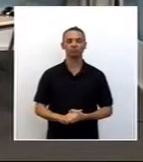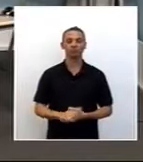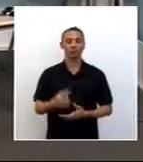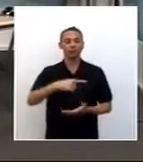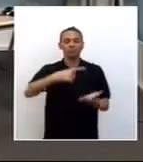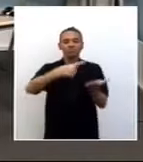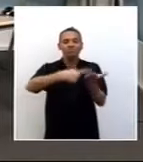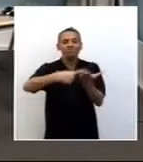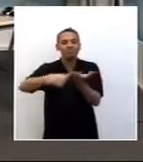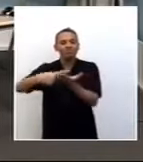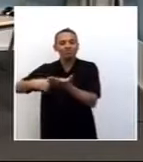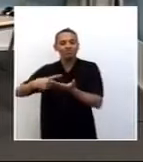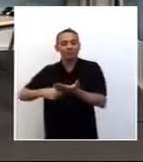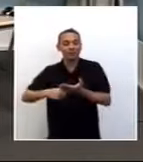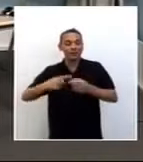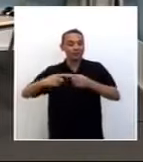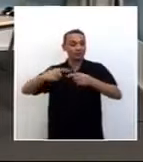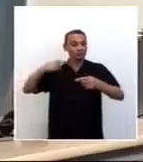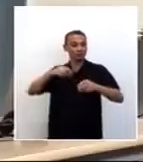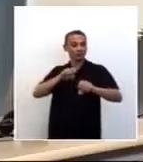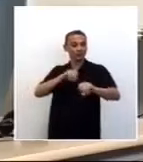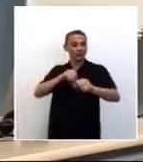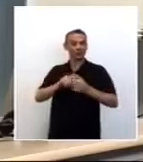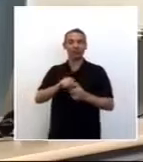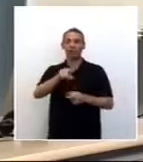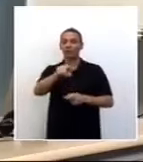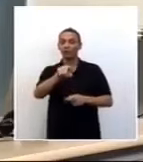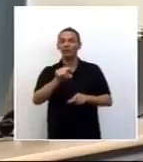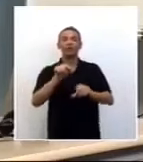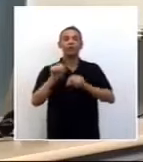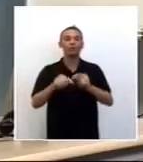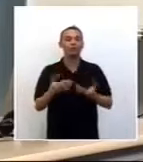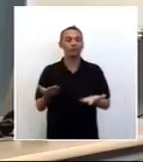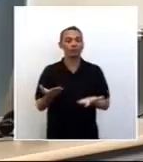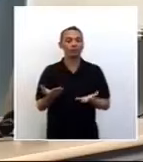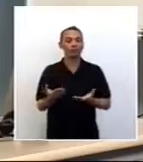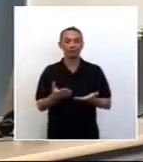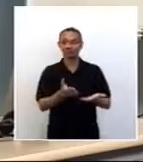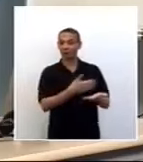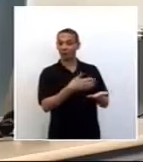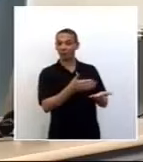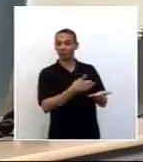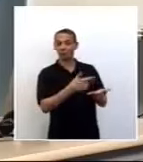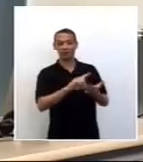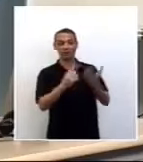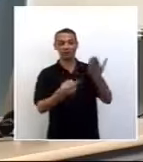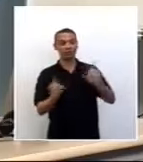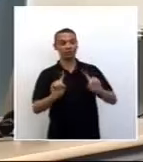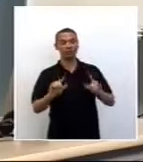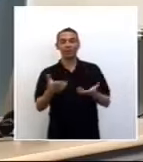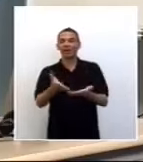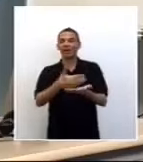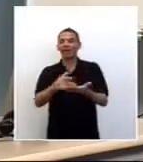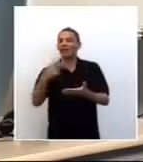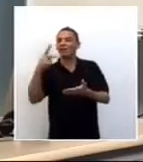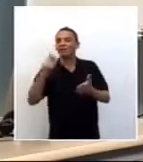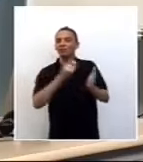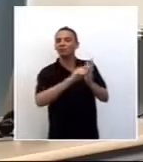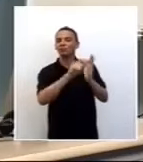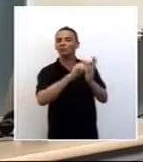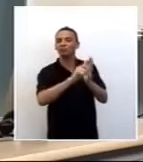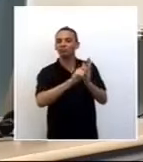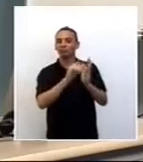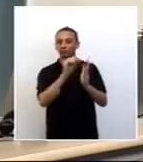combinadinhos da aula passada né pegue a sua hoje nós vamos usar apostila pega o seu caderno suas anotações